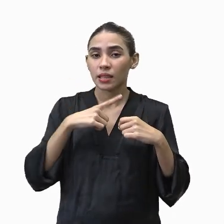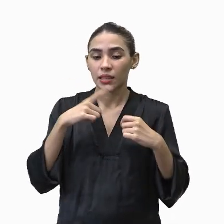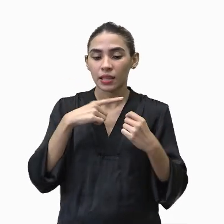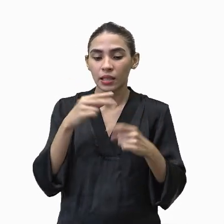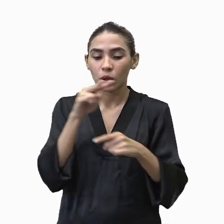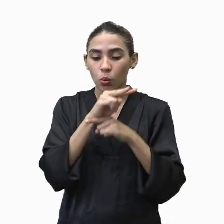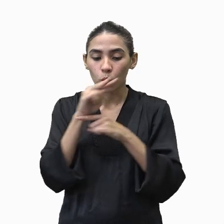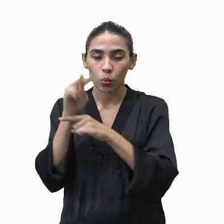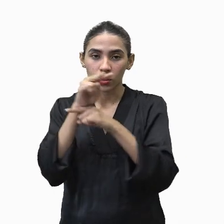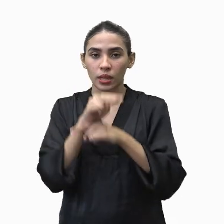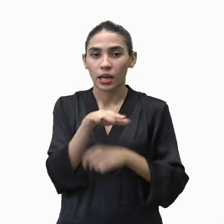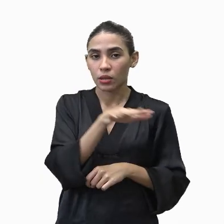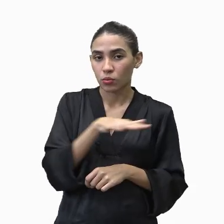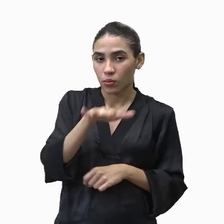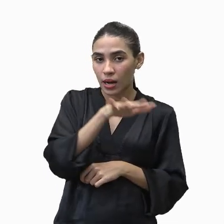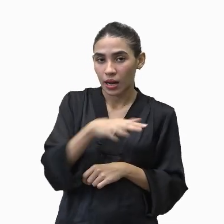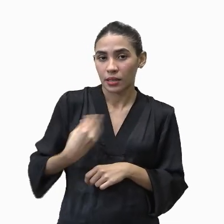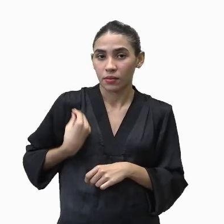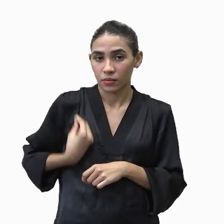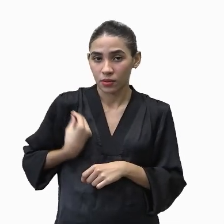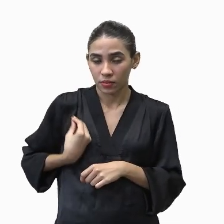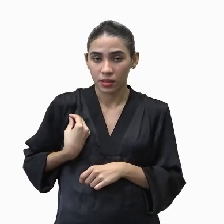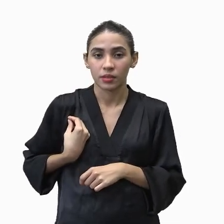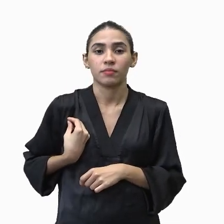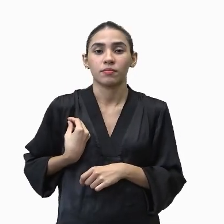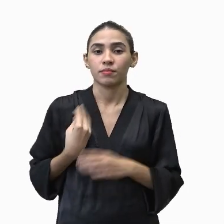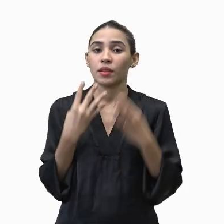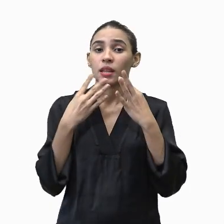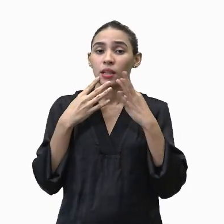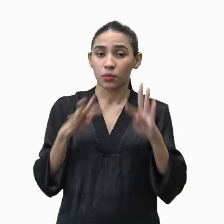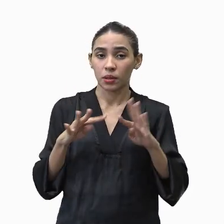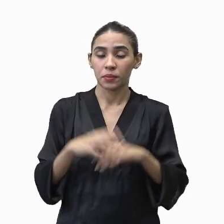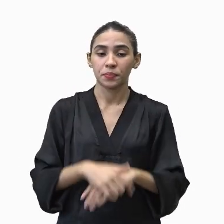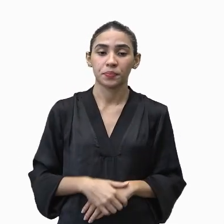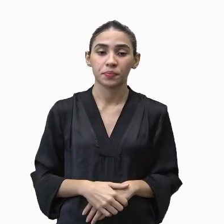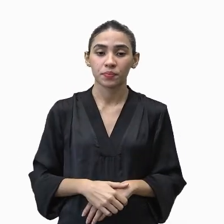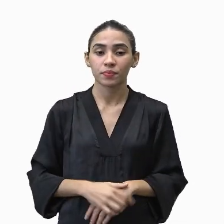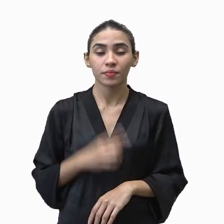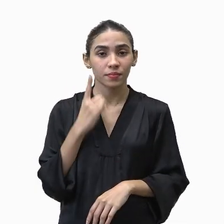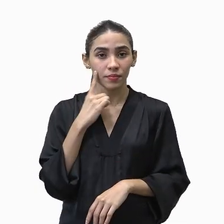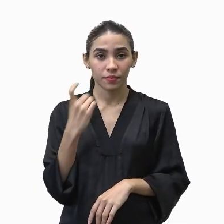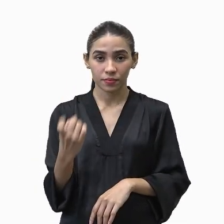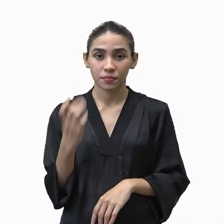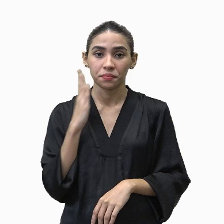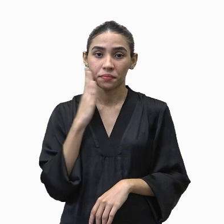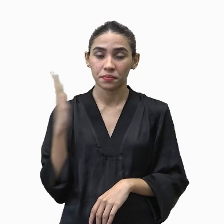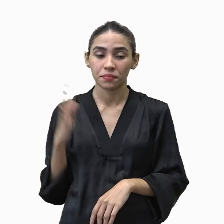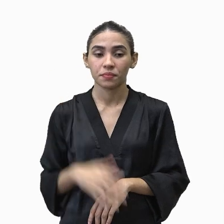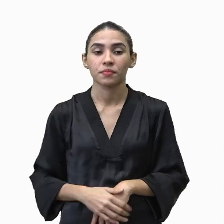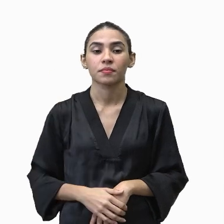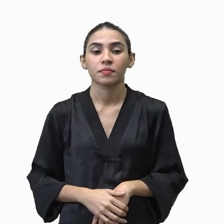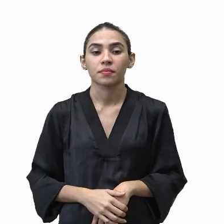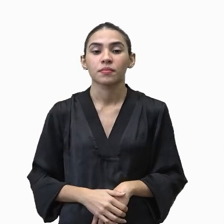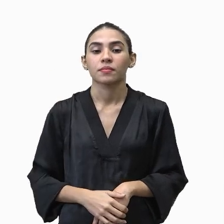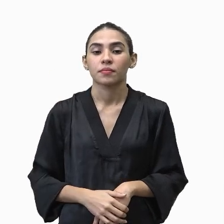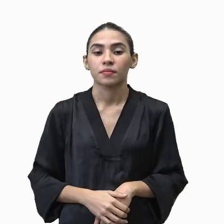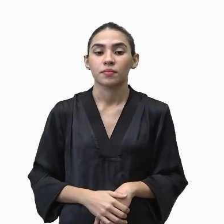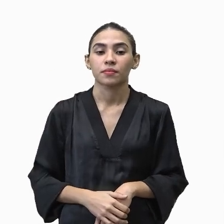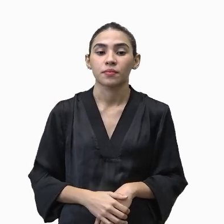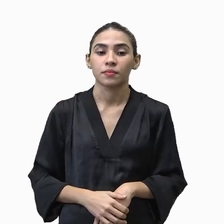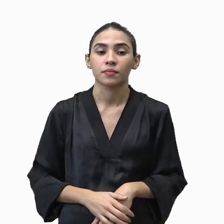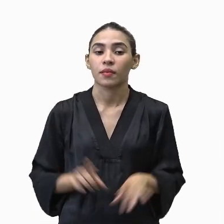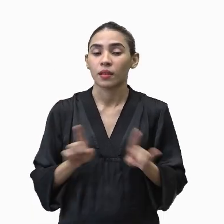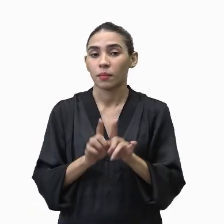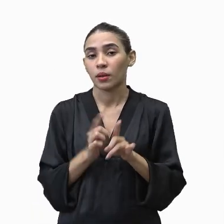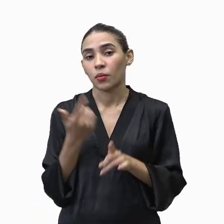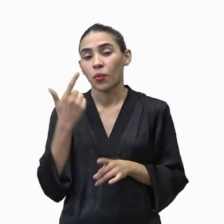naquele ambiente onde eles viviam de forma natural. Olha só que interessante. E tem uma